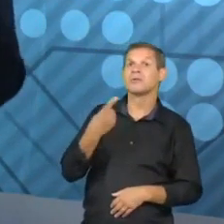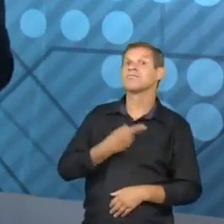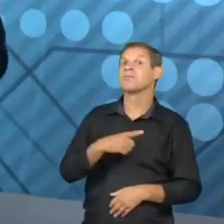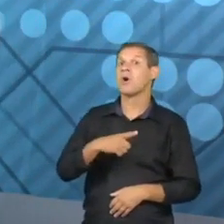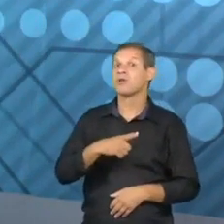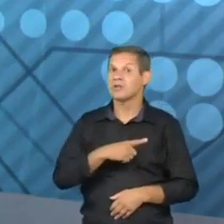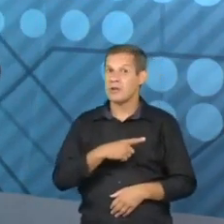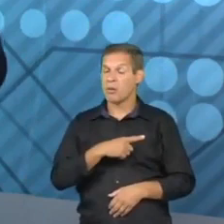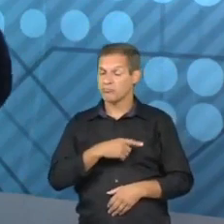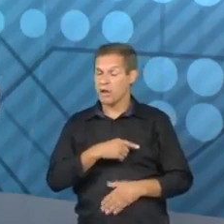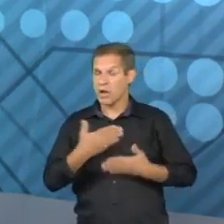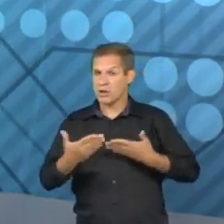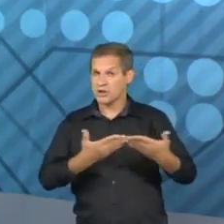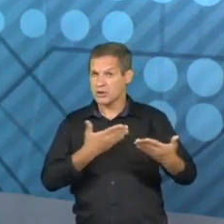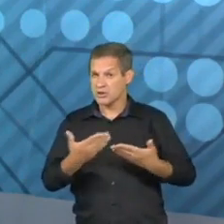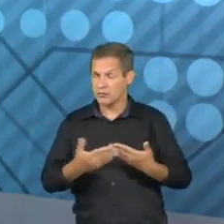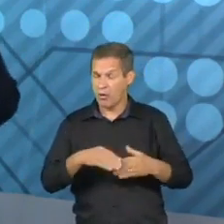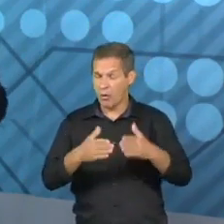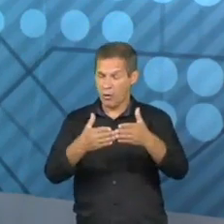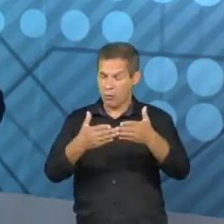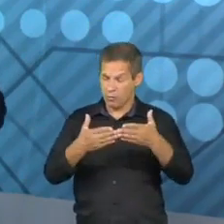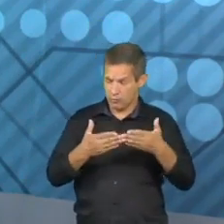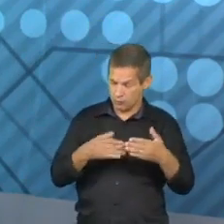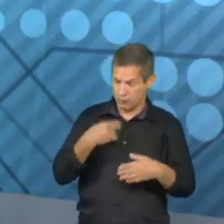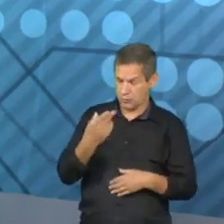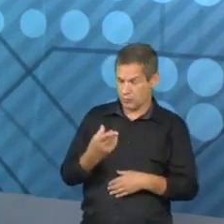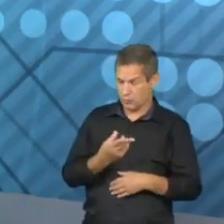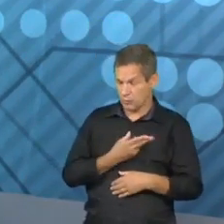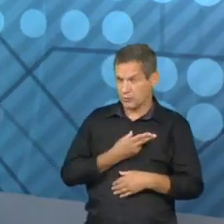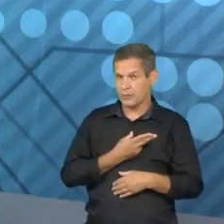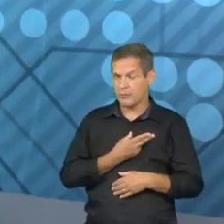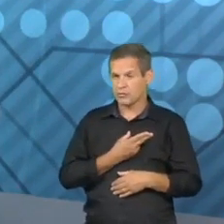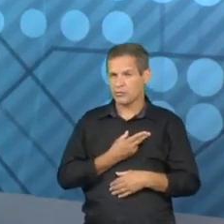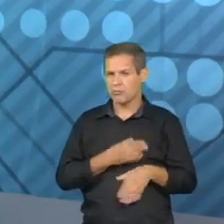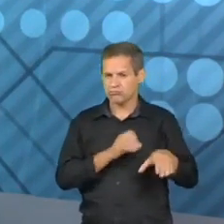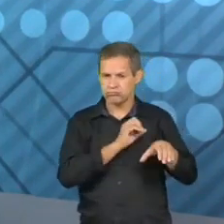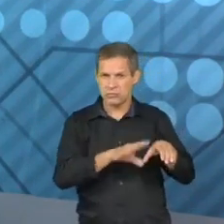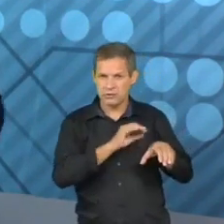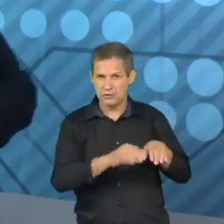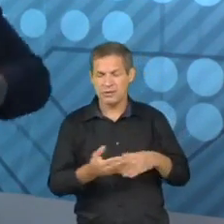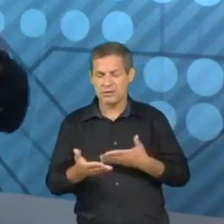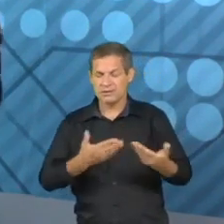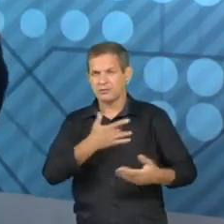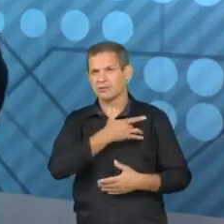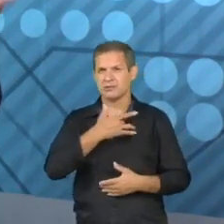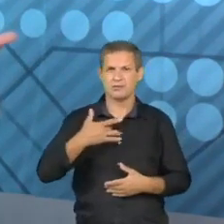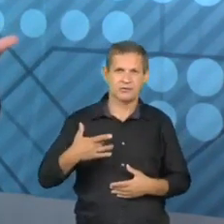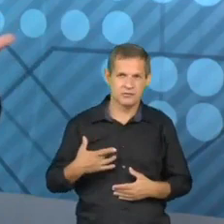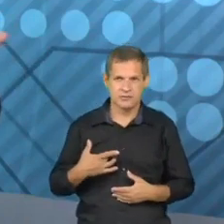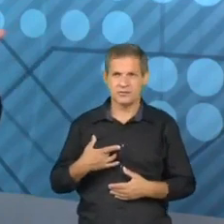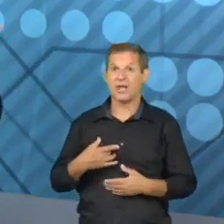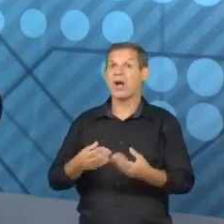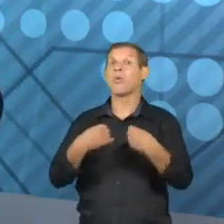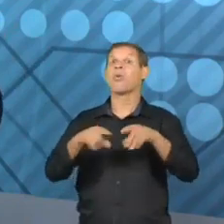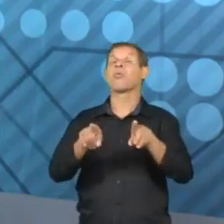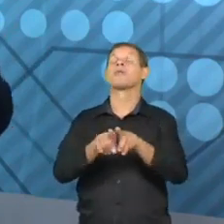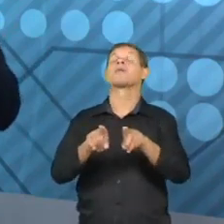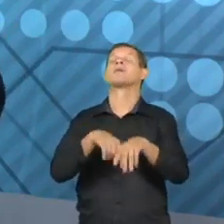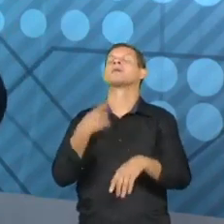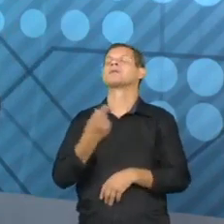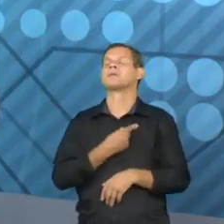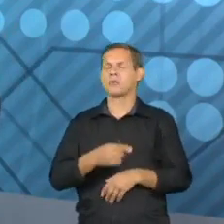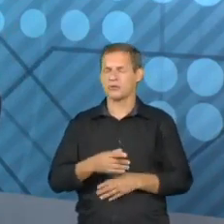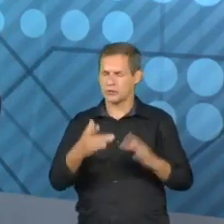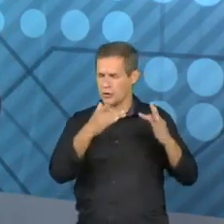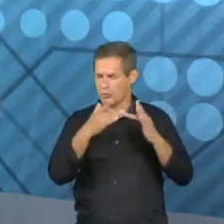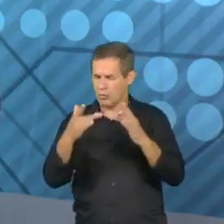de oferta de serviços ao nosso dispor, como, por exemplo, o saneamento básico, os serviços de saúde, e como que nós